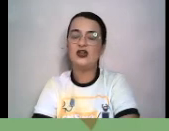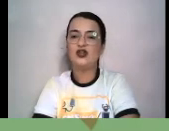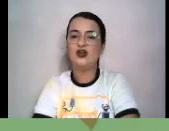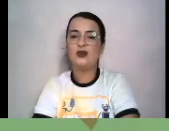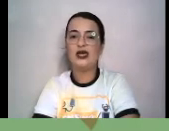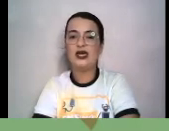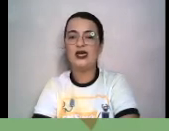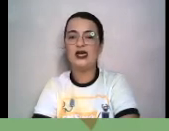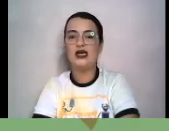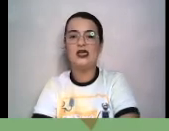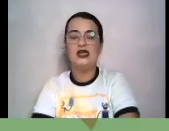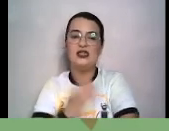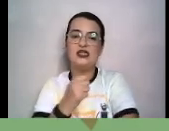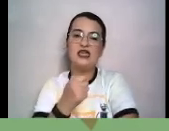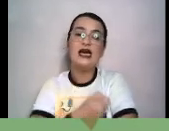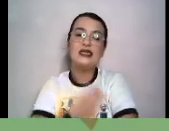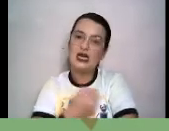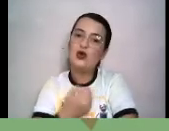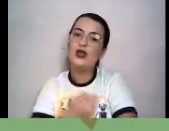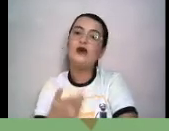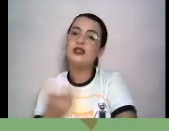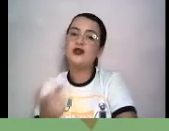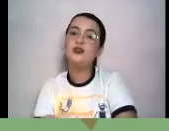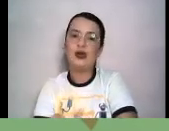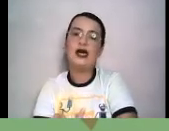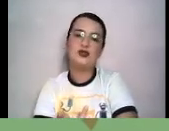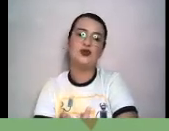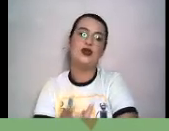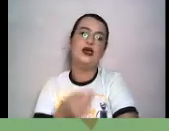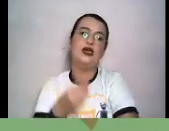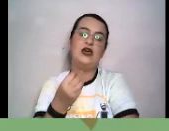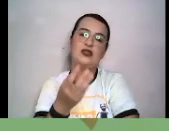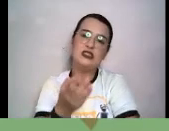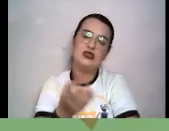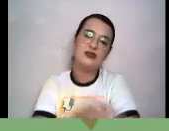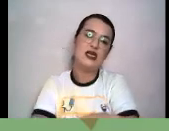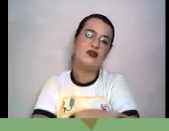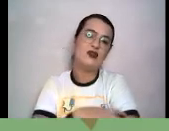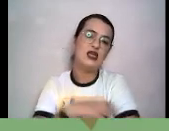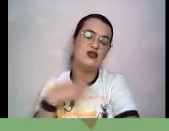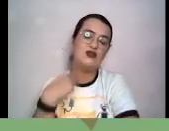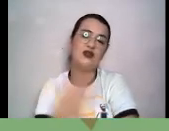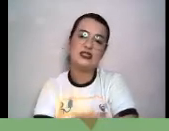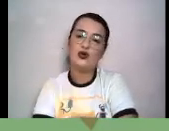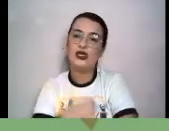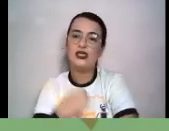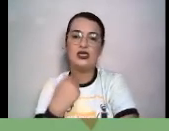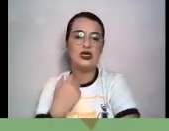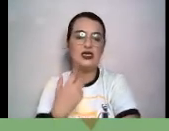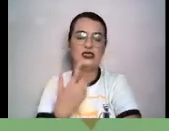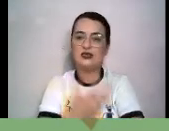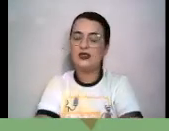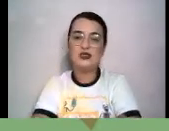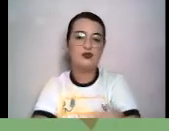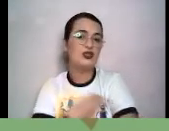identificação, eu digo, para, né, assegurar o seu espaço. E aí vocês observam que eles viviam nessa corrida,